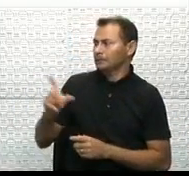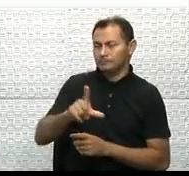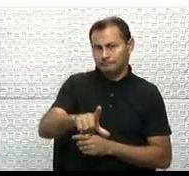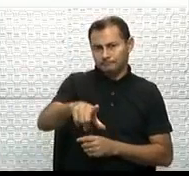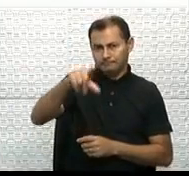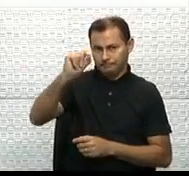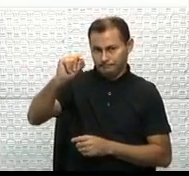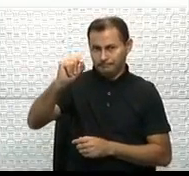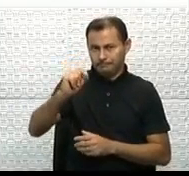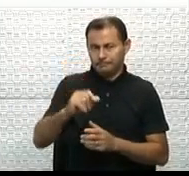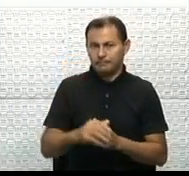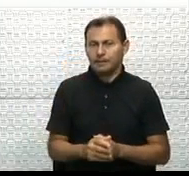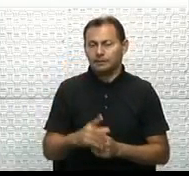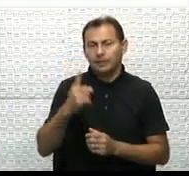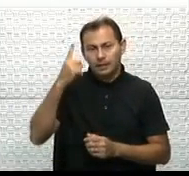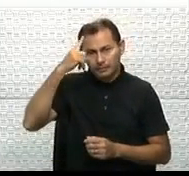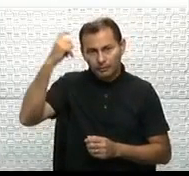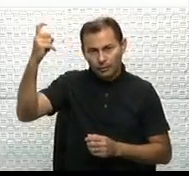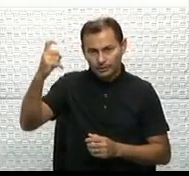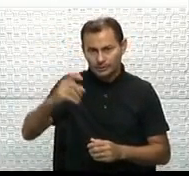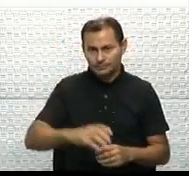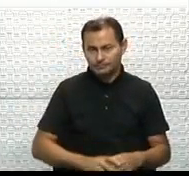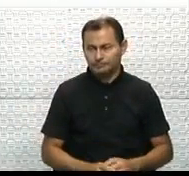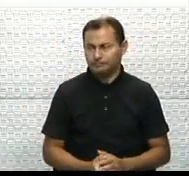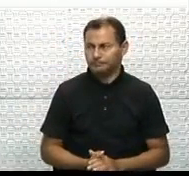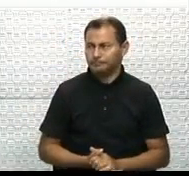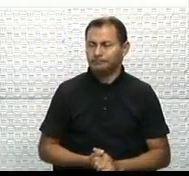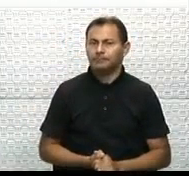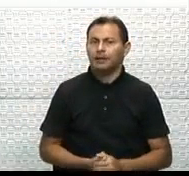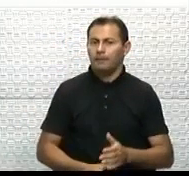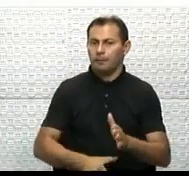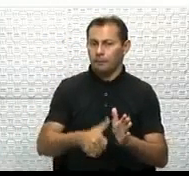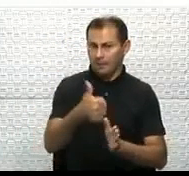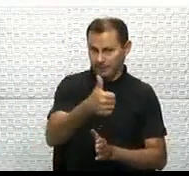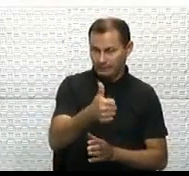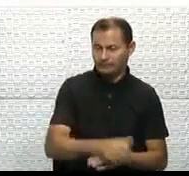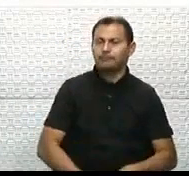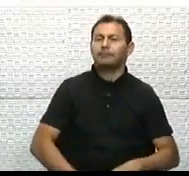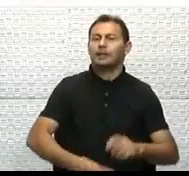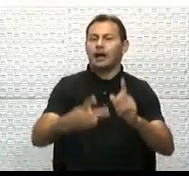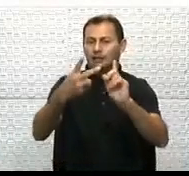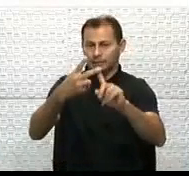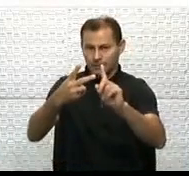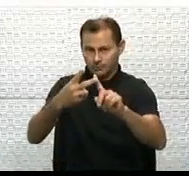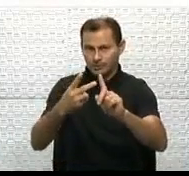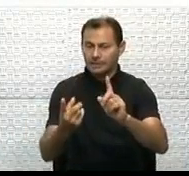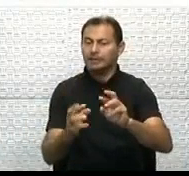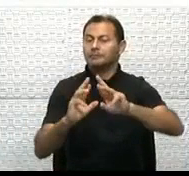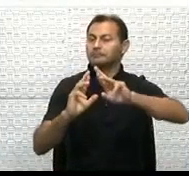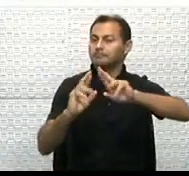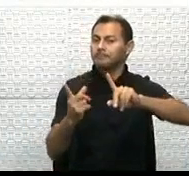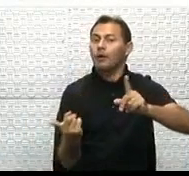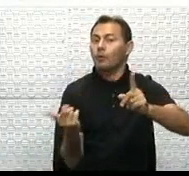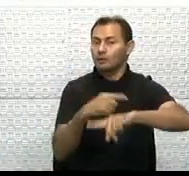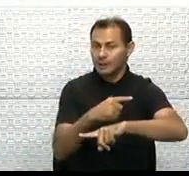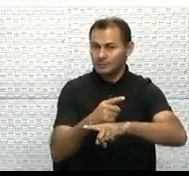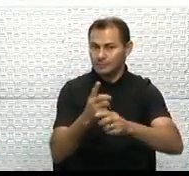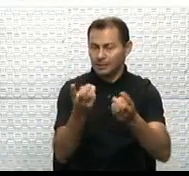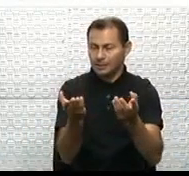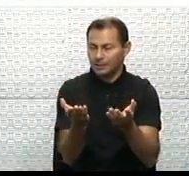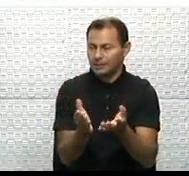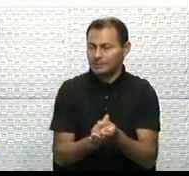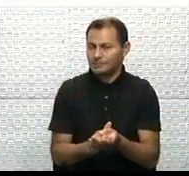opção de hipóteses para o primeiro passo. A segunda opção é o contrário. Ao invés